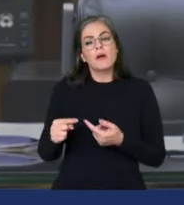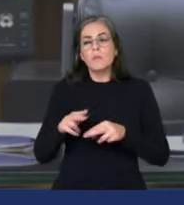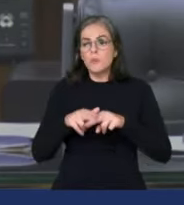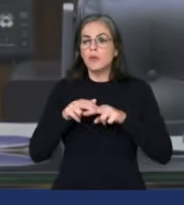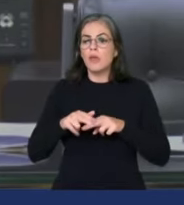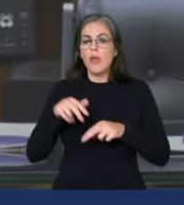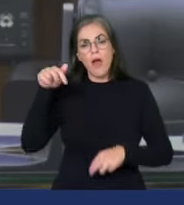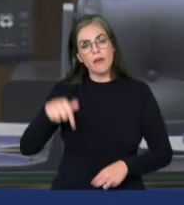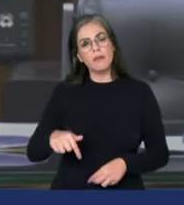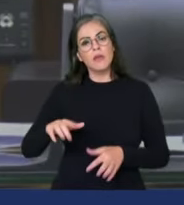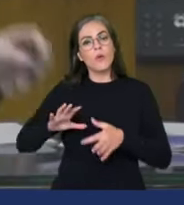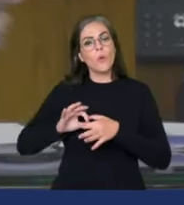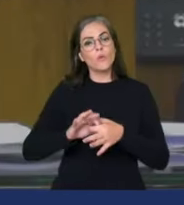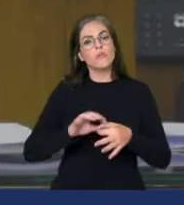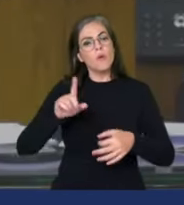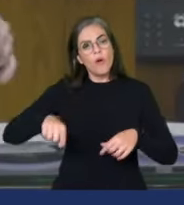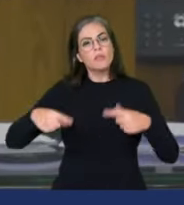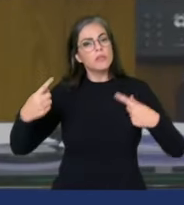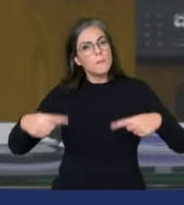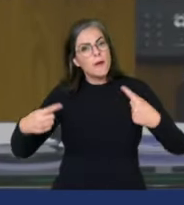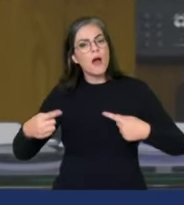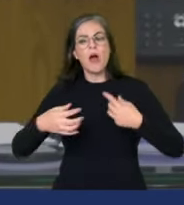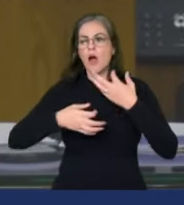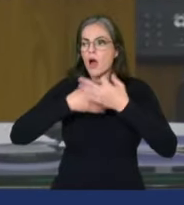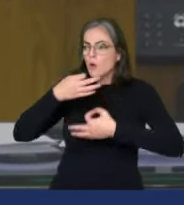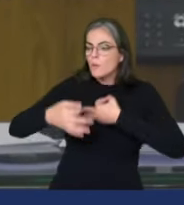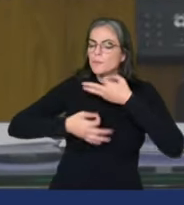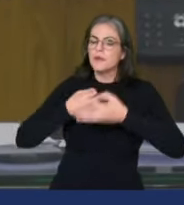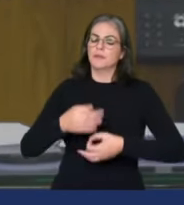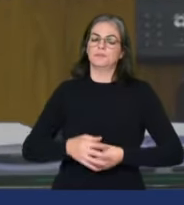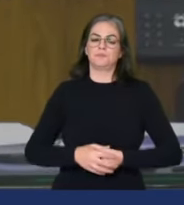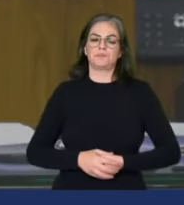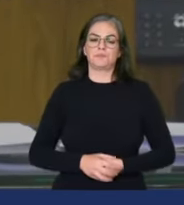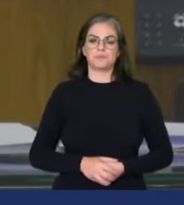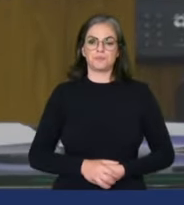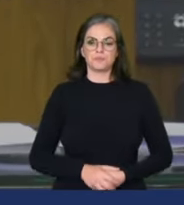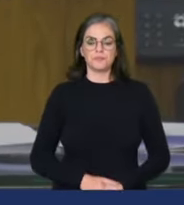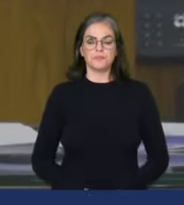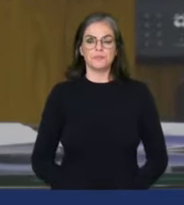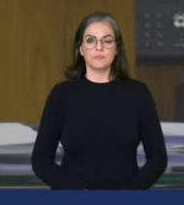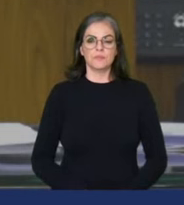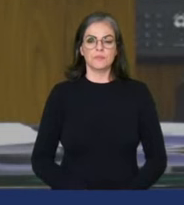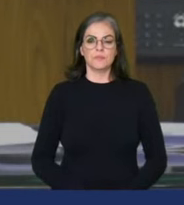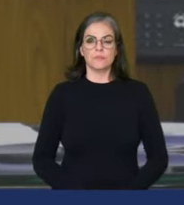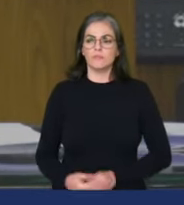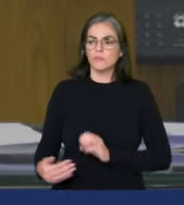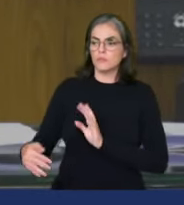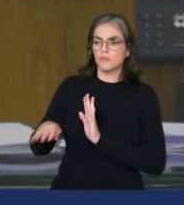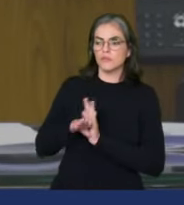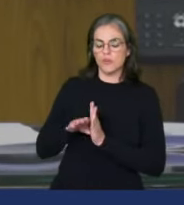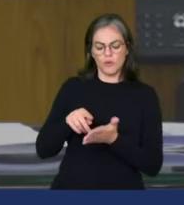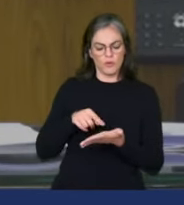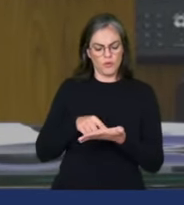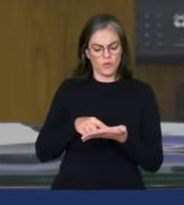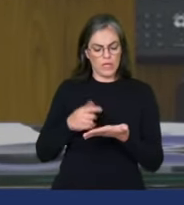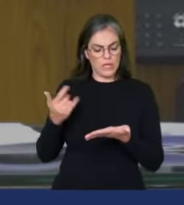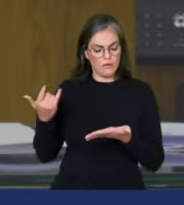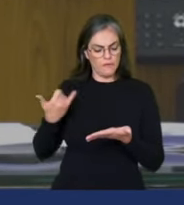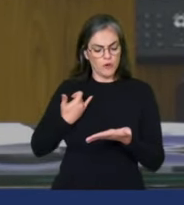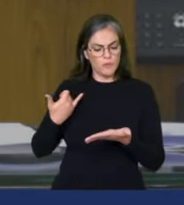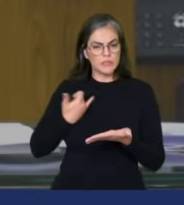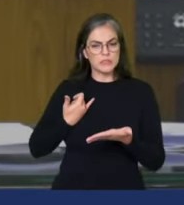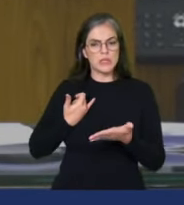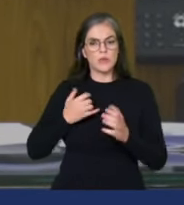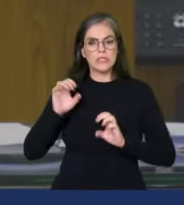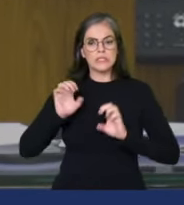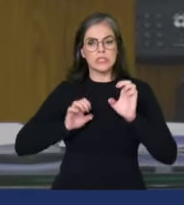mesmo, preciso ter argumentos. Agora mesmo eu quero aqui passar um dado que acabei de receber, que é um dado estatístico, e é preciso que a gente tenha fidelidade